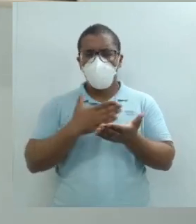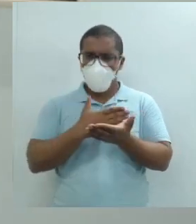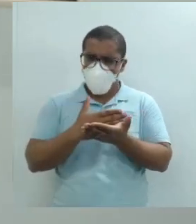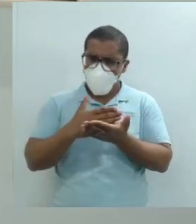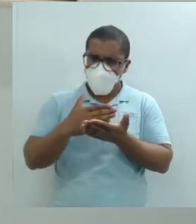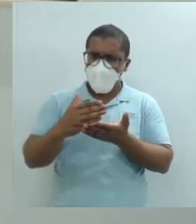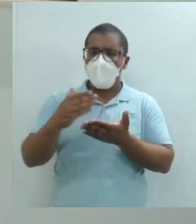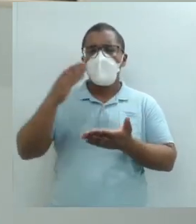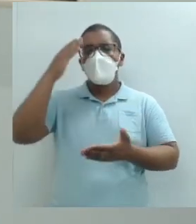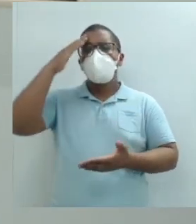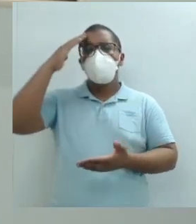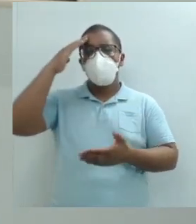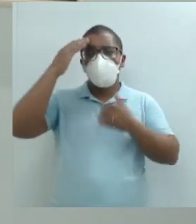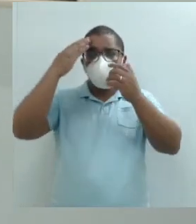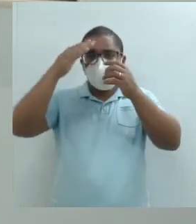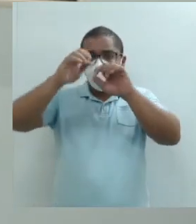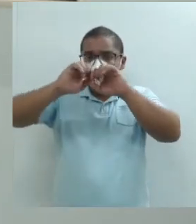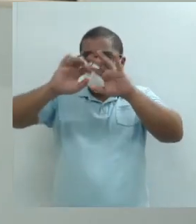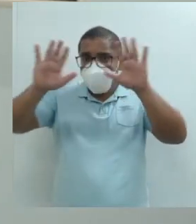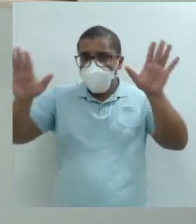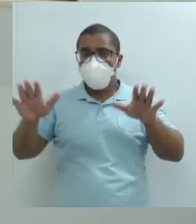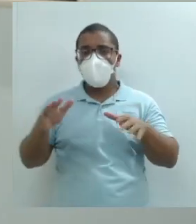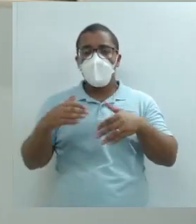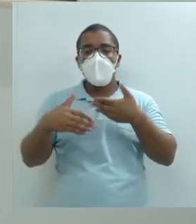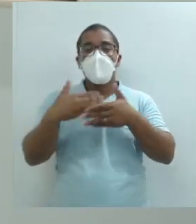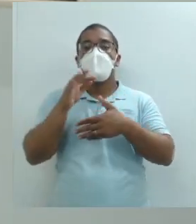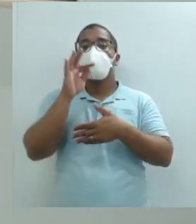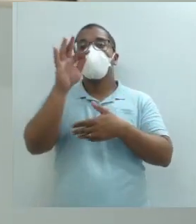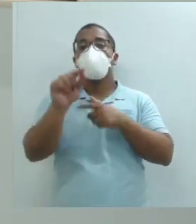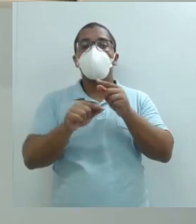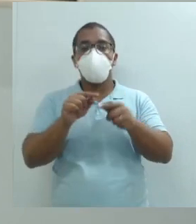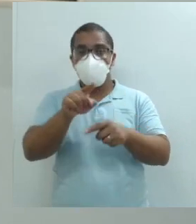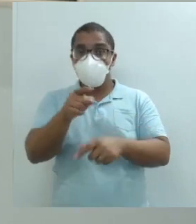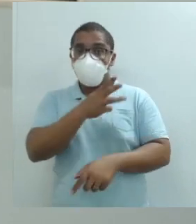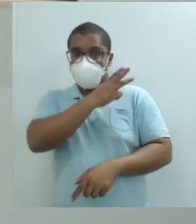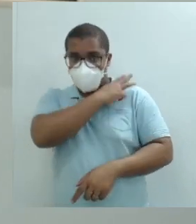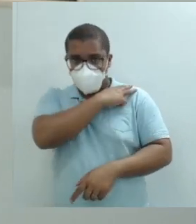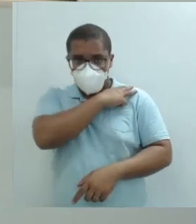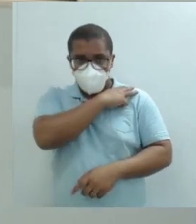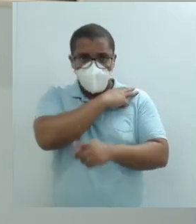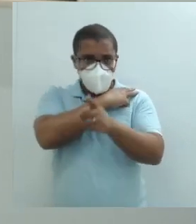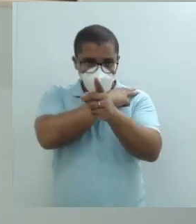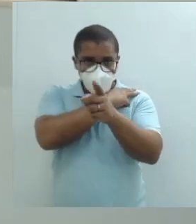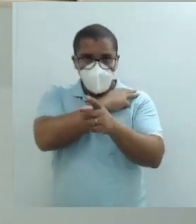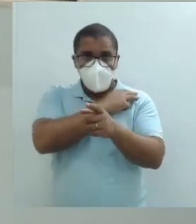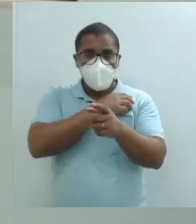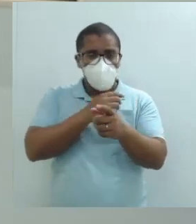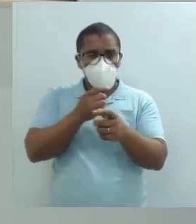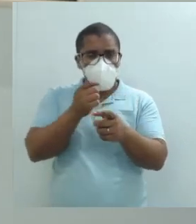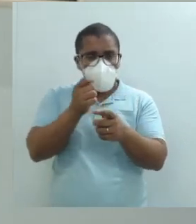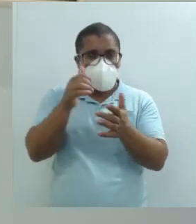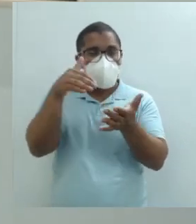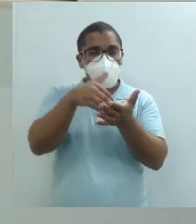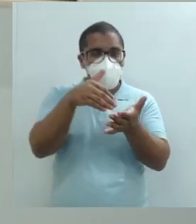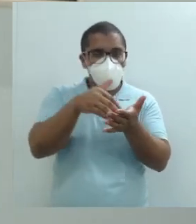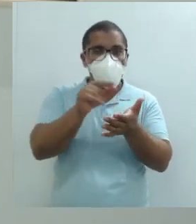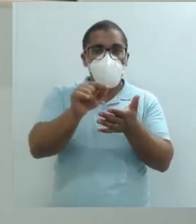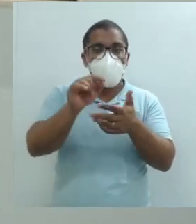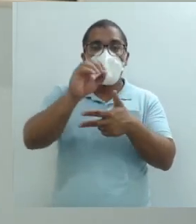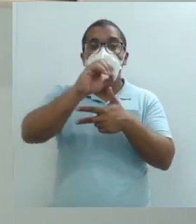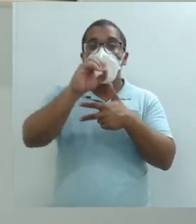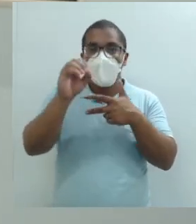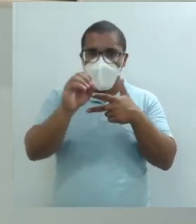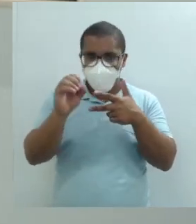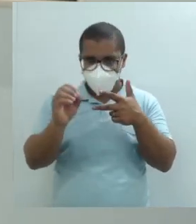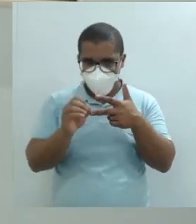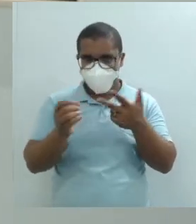começar, né, a entender o que é que nos aguarda. Vocês que estão no terceiro ano, estão na reta final aí para fazer o Enem,